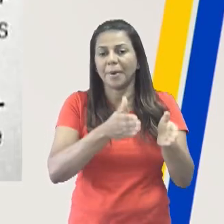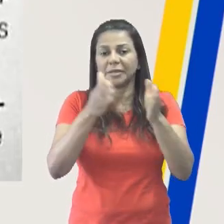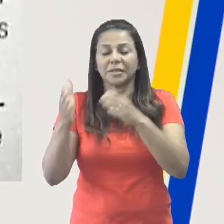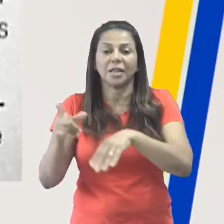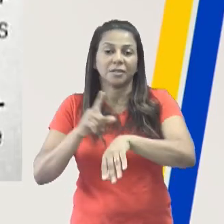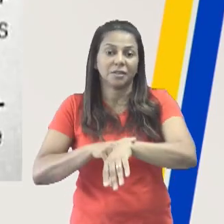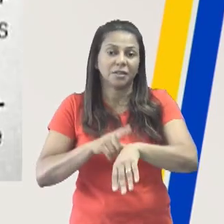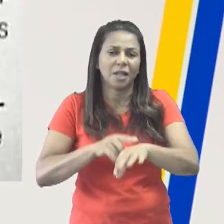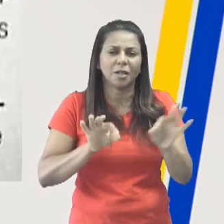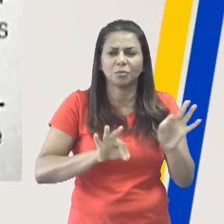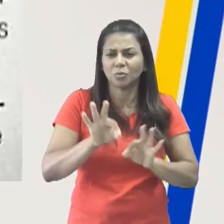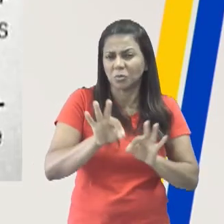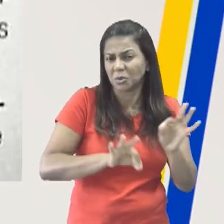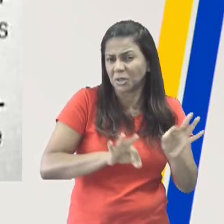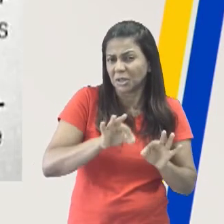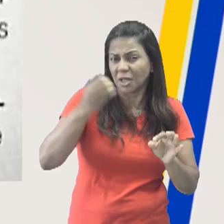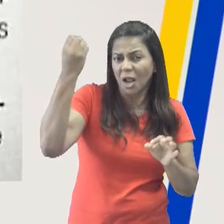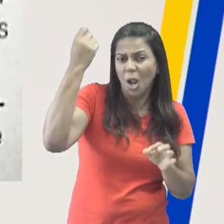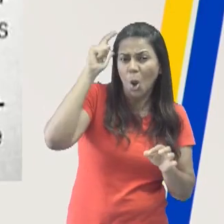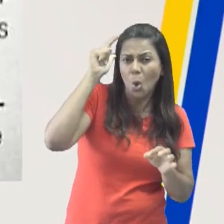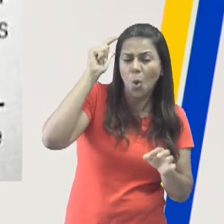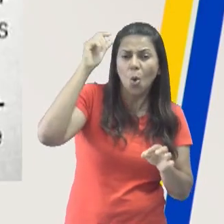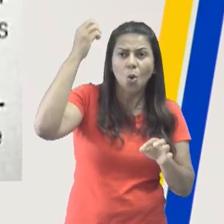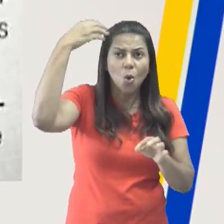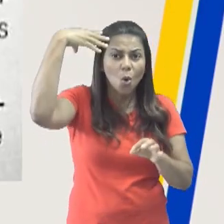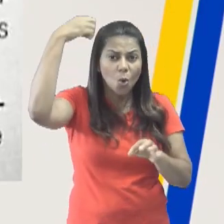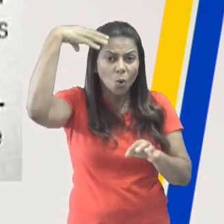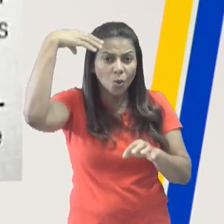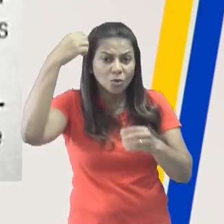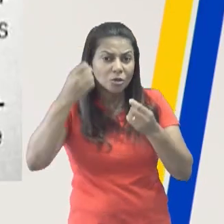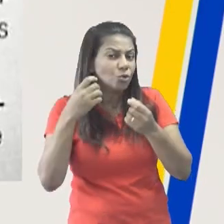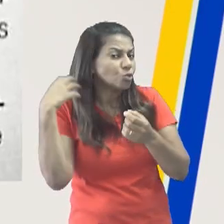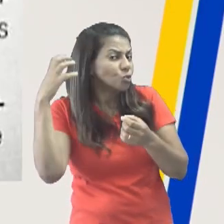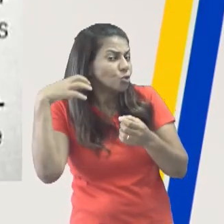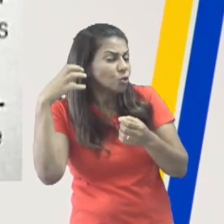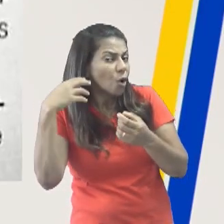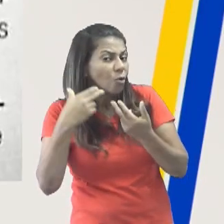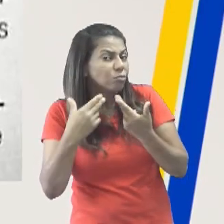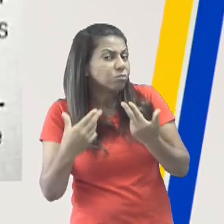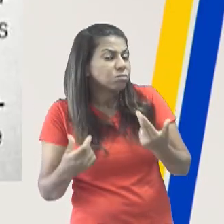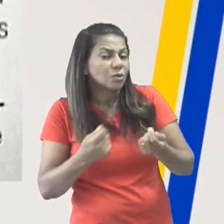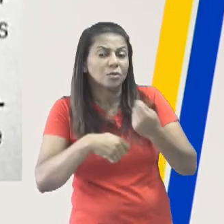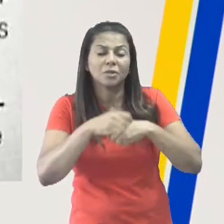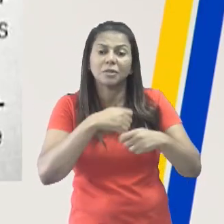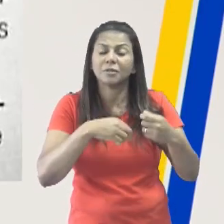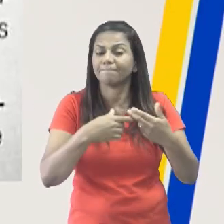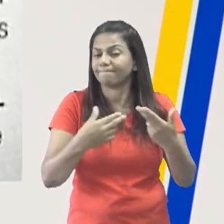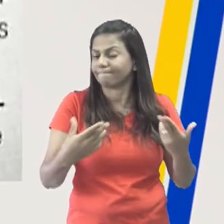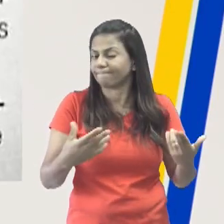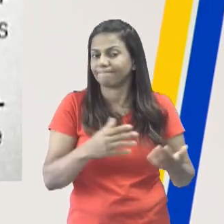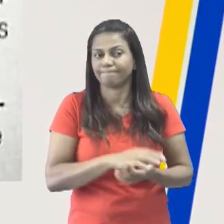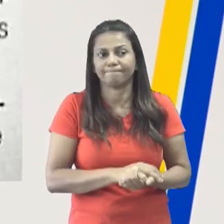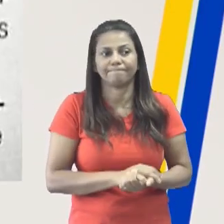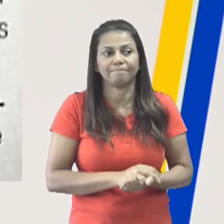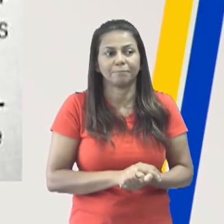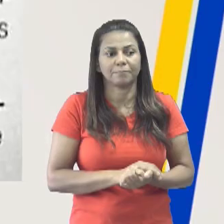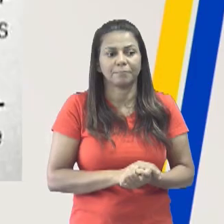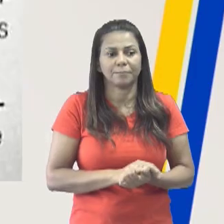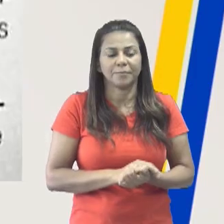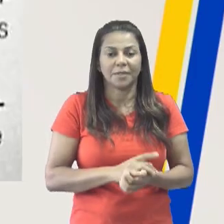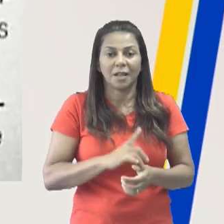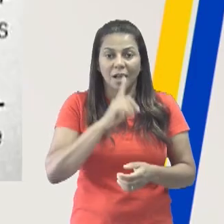sobre o cenário, a iluminação, a sonoplastia, as ações contra regras, etc.